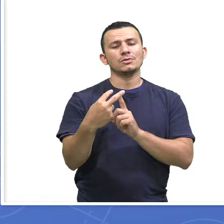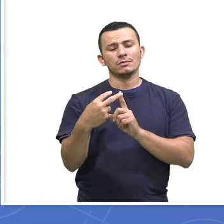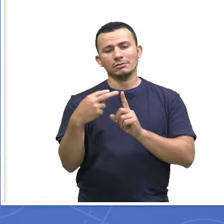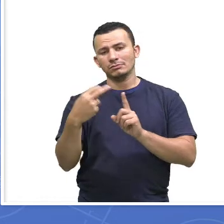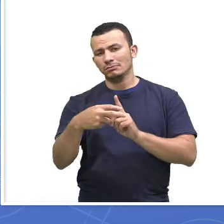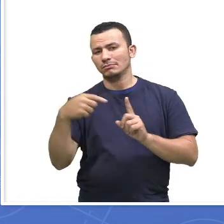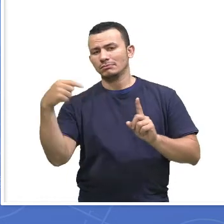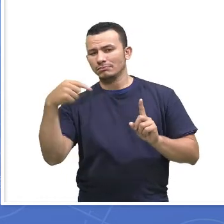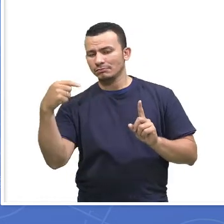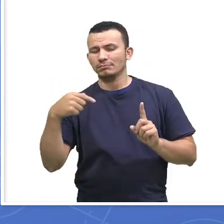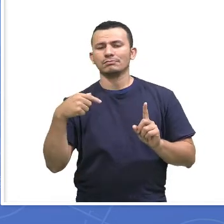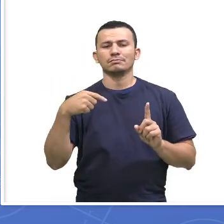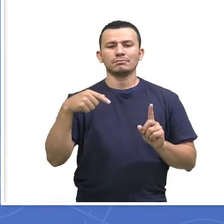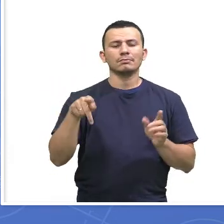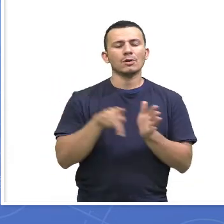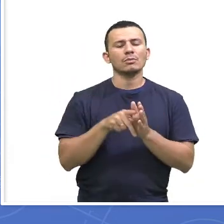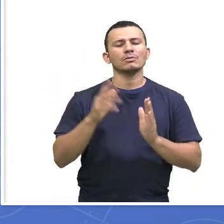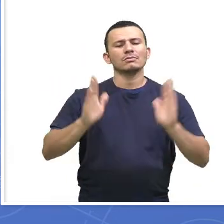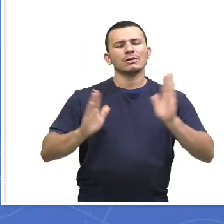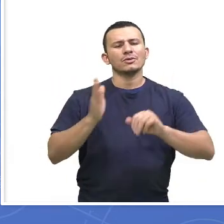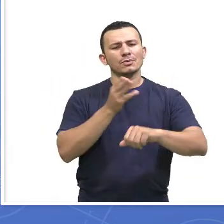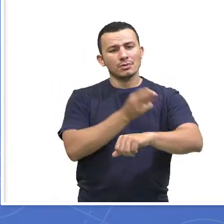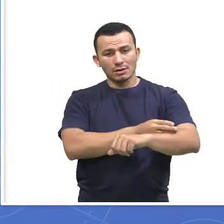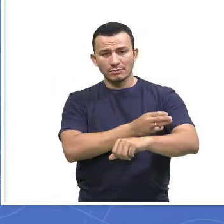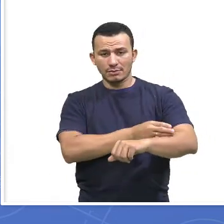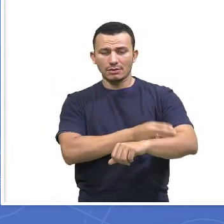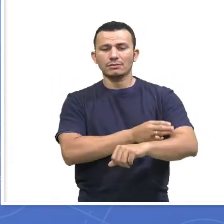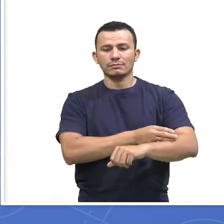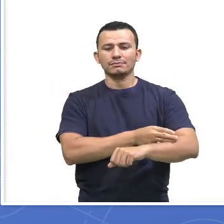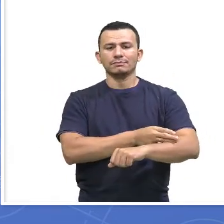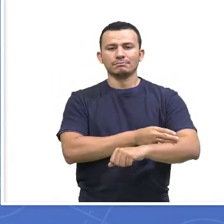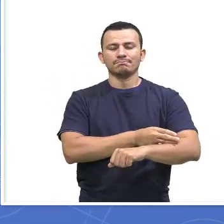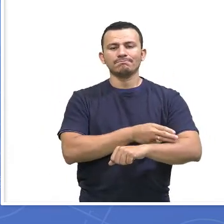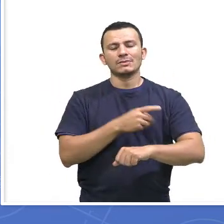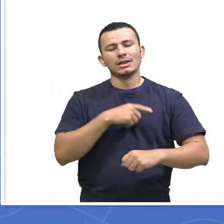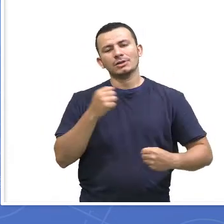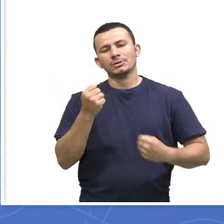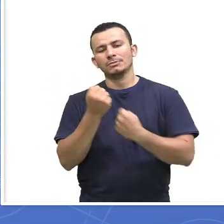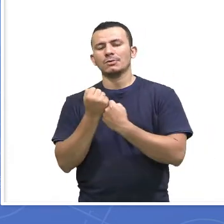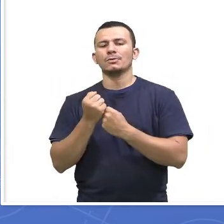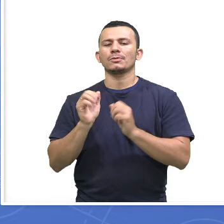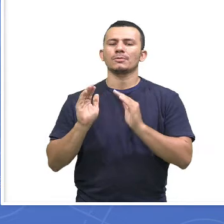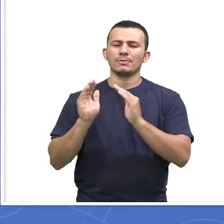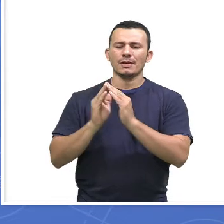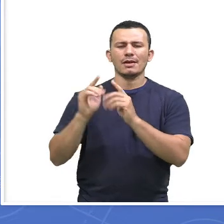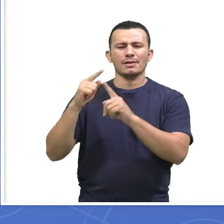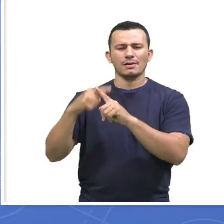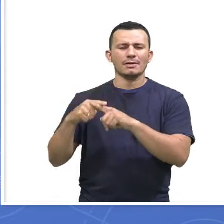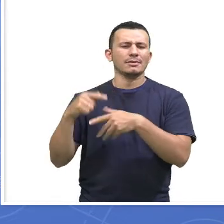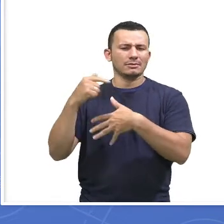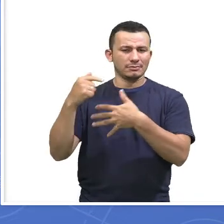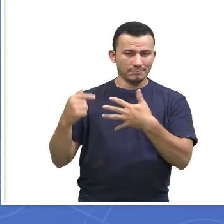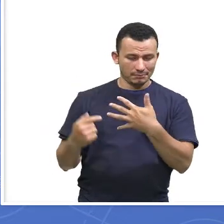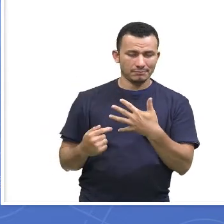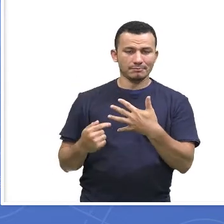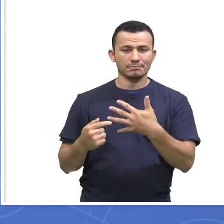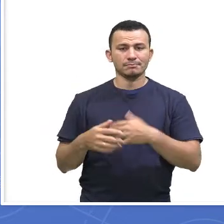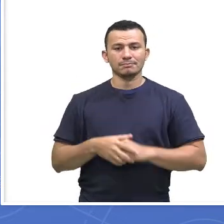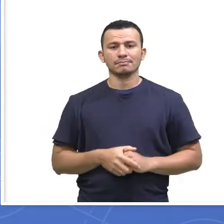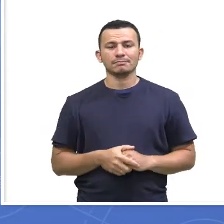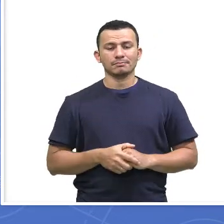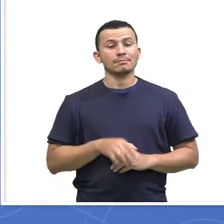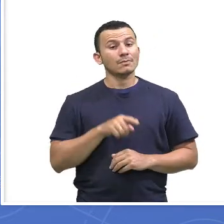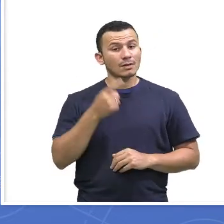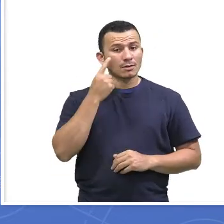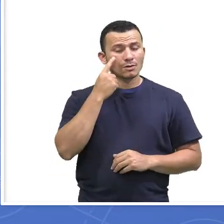visão, né, da Idade Média, né, apoiada pela igreja, né, tudo mais, de que, vejam